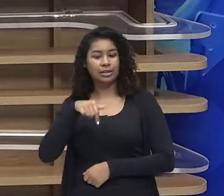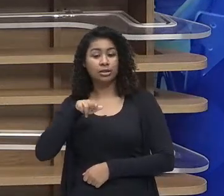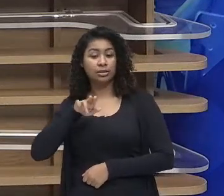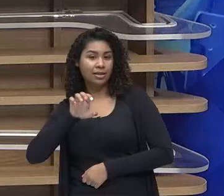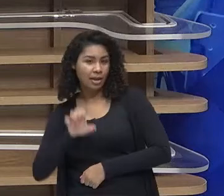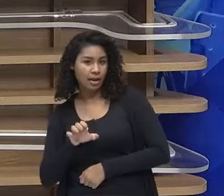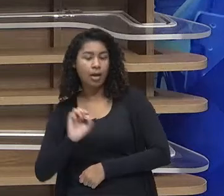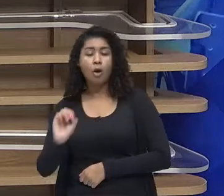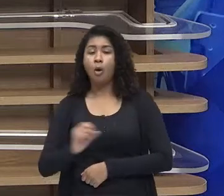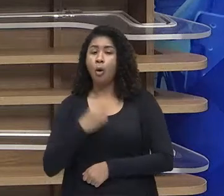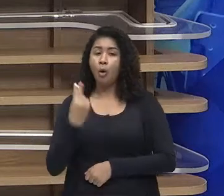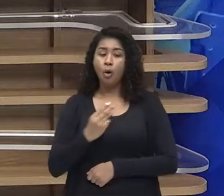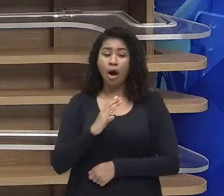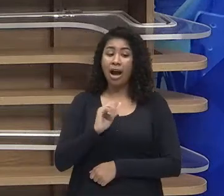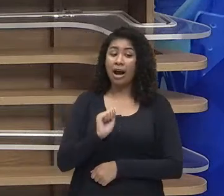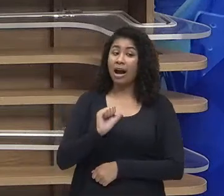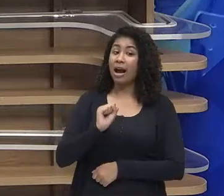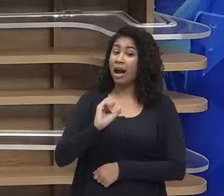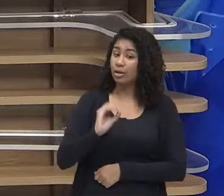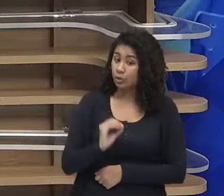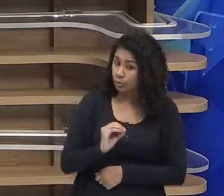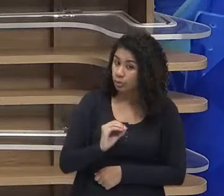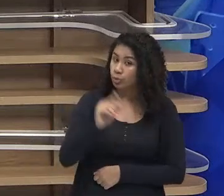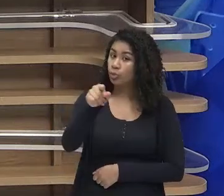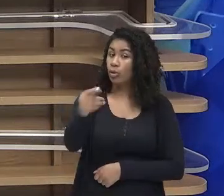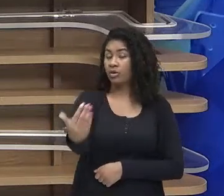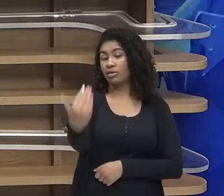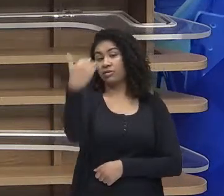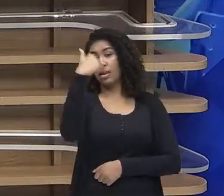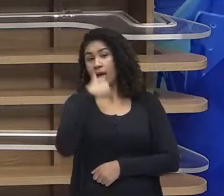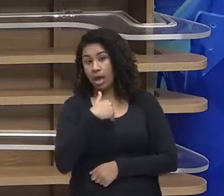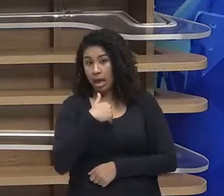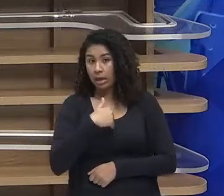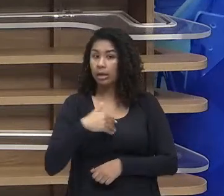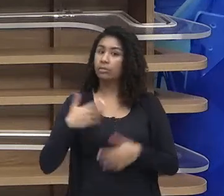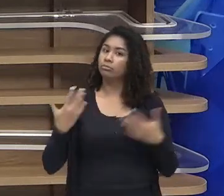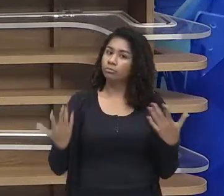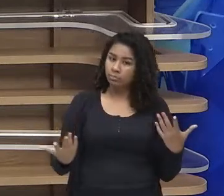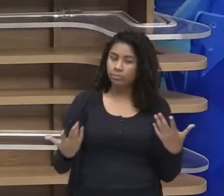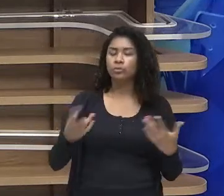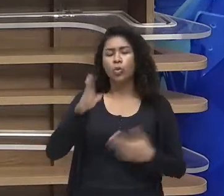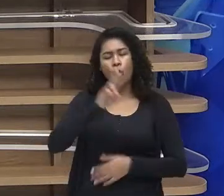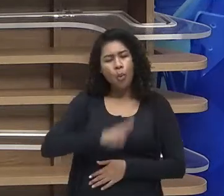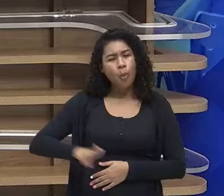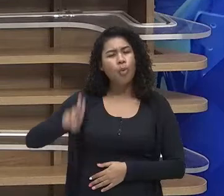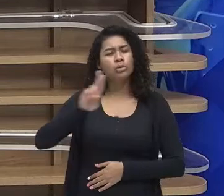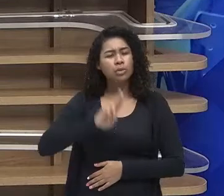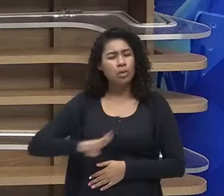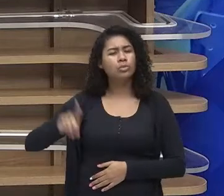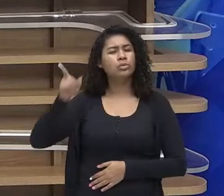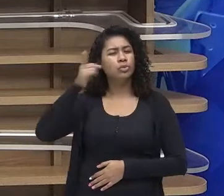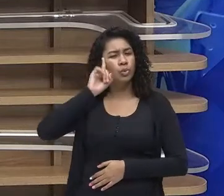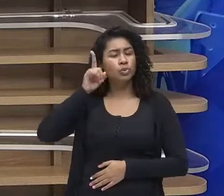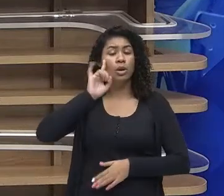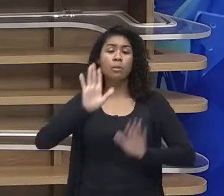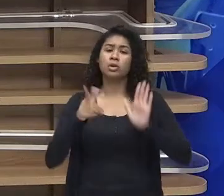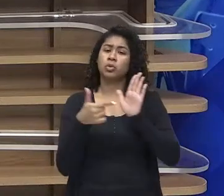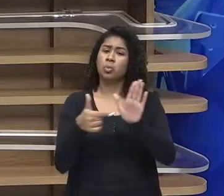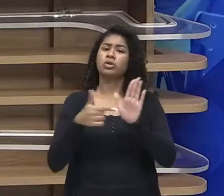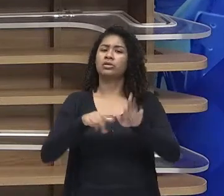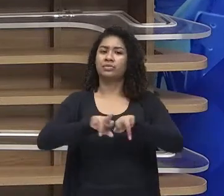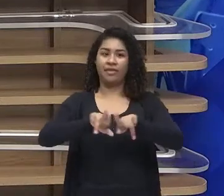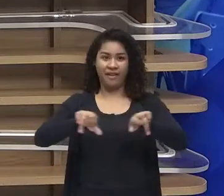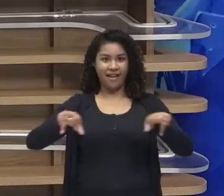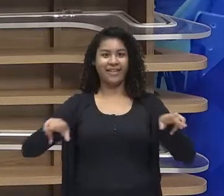ajudá-lo. Então, são as três, digamos assim, que nós usamos com certa frequência no nosso dia a dia, mas claro, nós estamos apresentando várias.